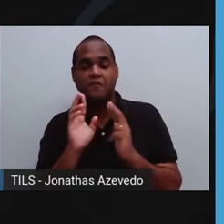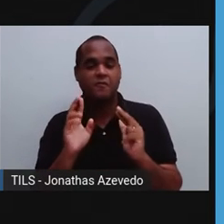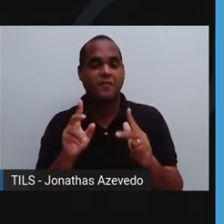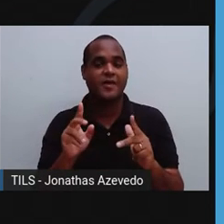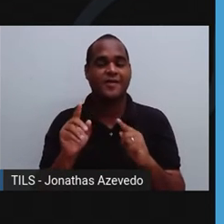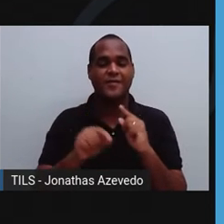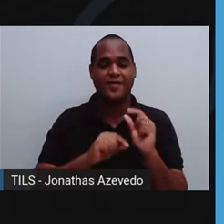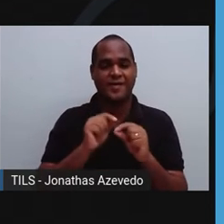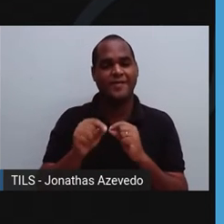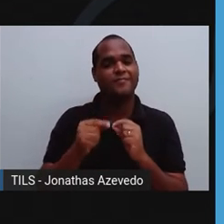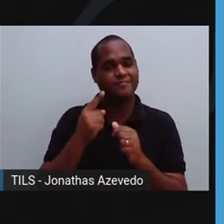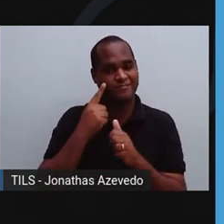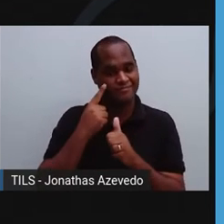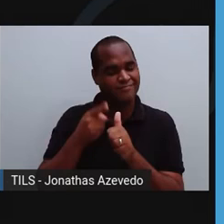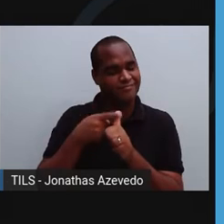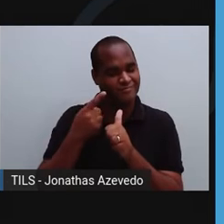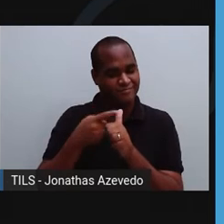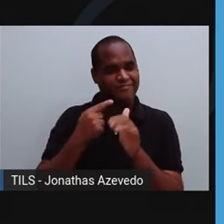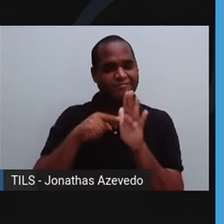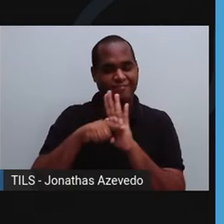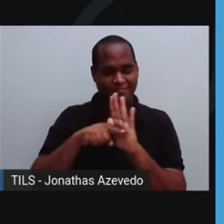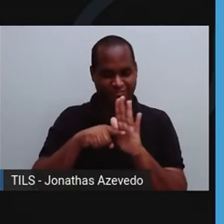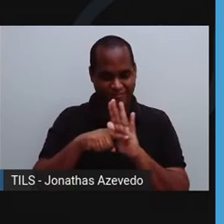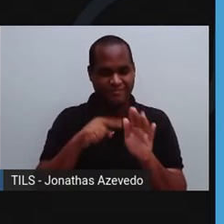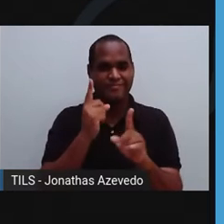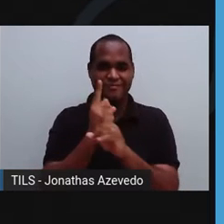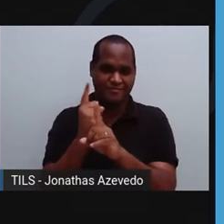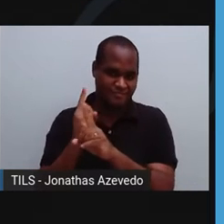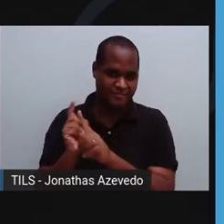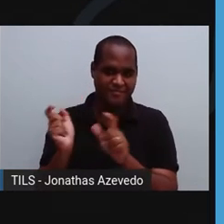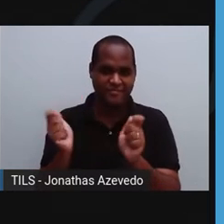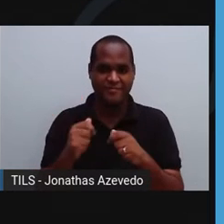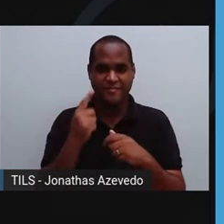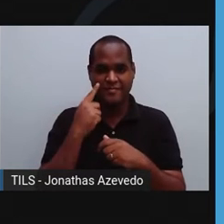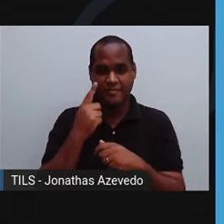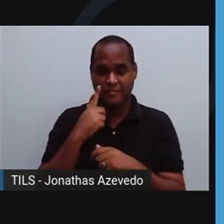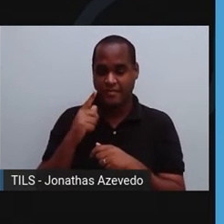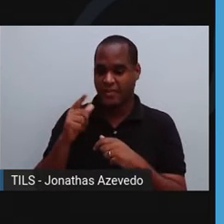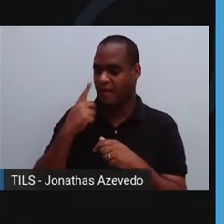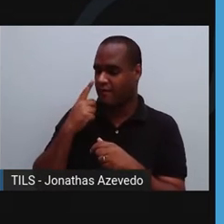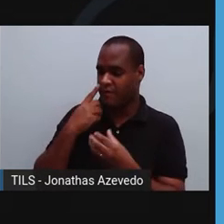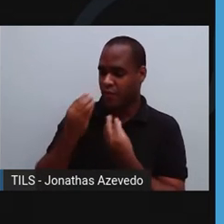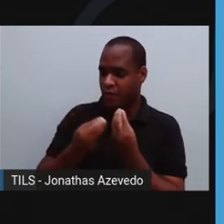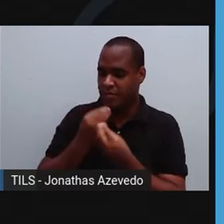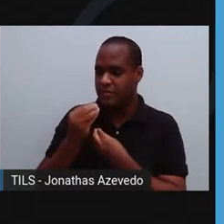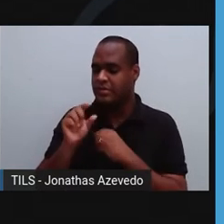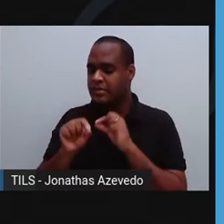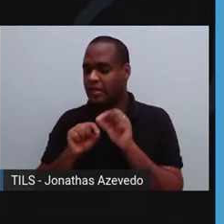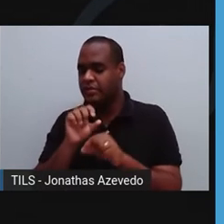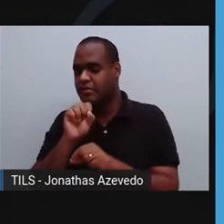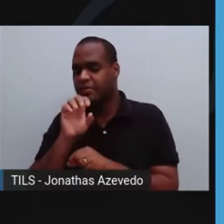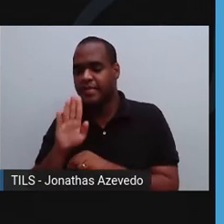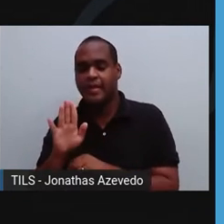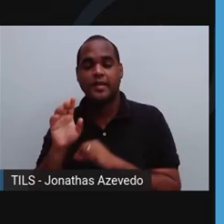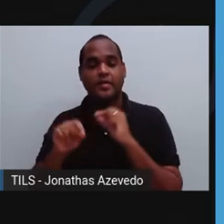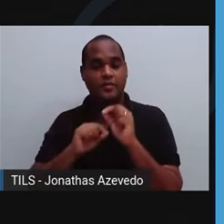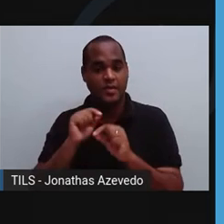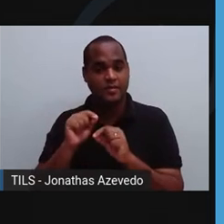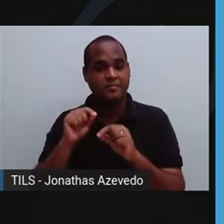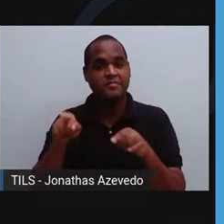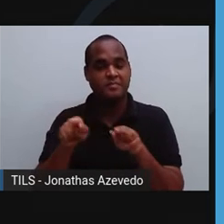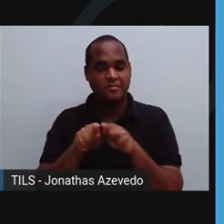química, algumas análises podem ser realizadas, como isolar e identificar as substâncias, ou determinar